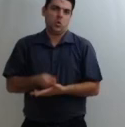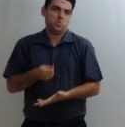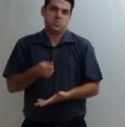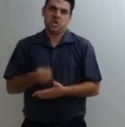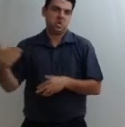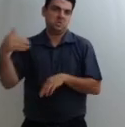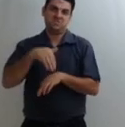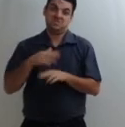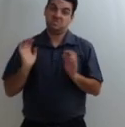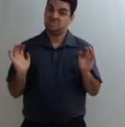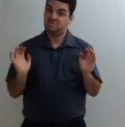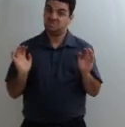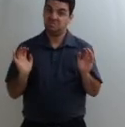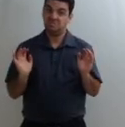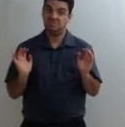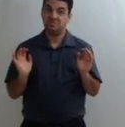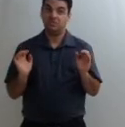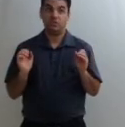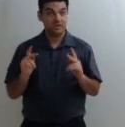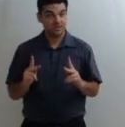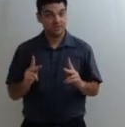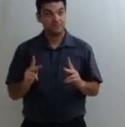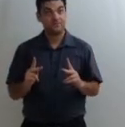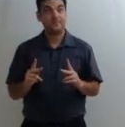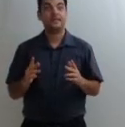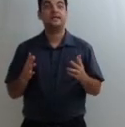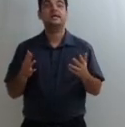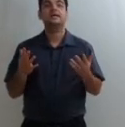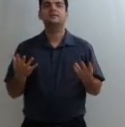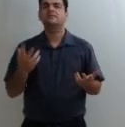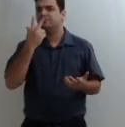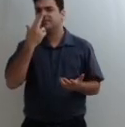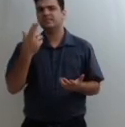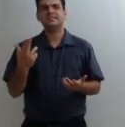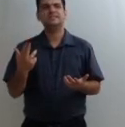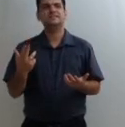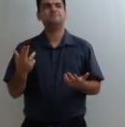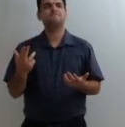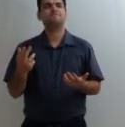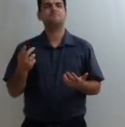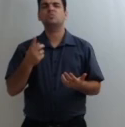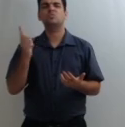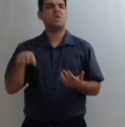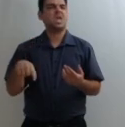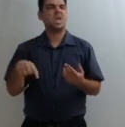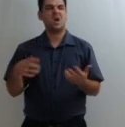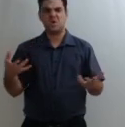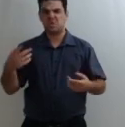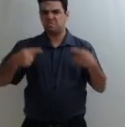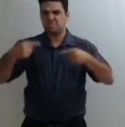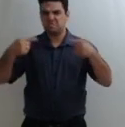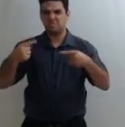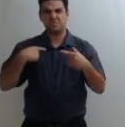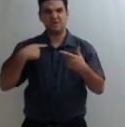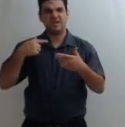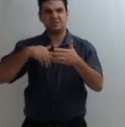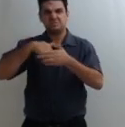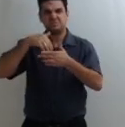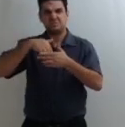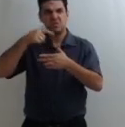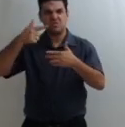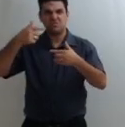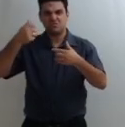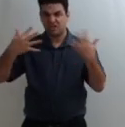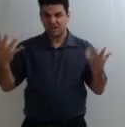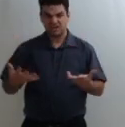si. E o que me pareceu é que, na verdade, isso não era objeto do habeas corpus. Quando trouxeram à tona, eu até já de imediato disse